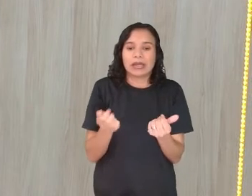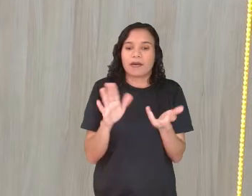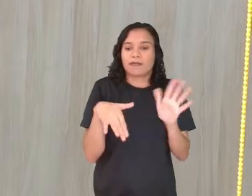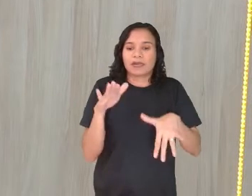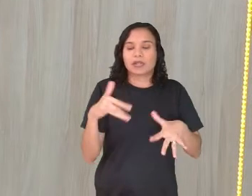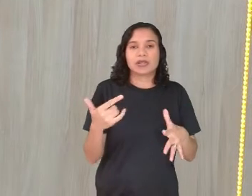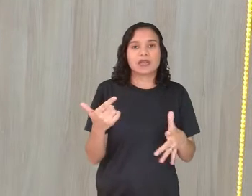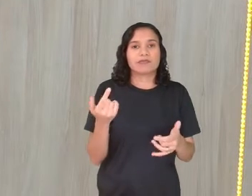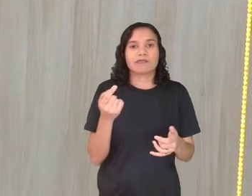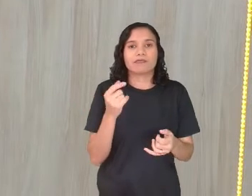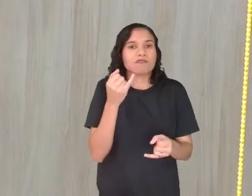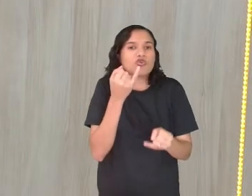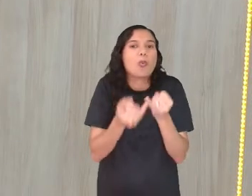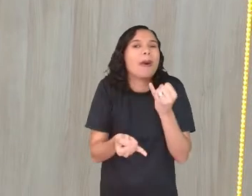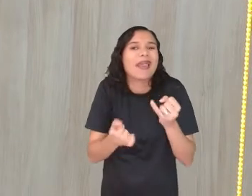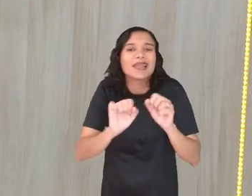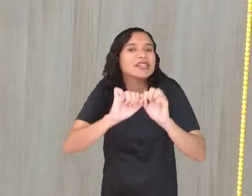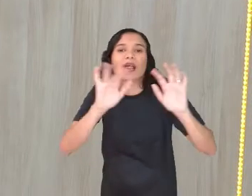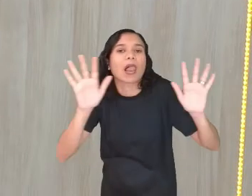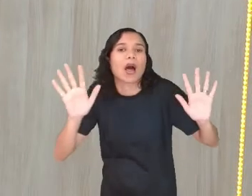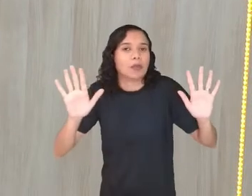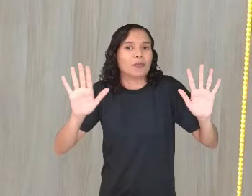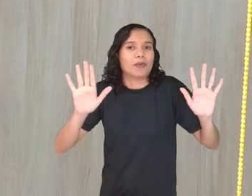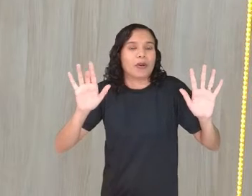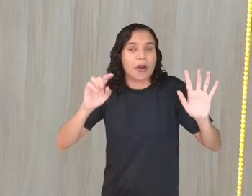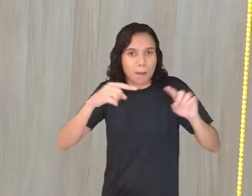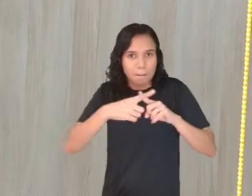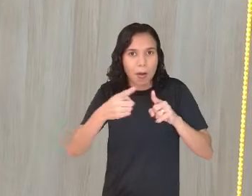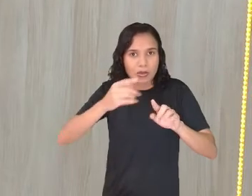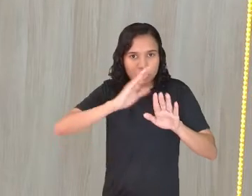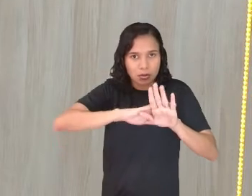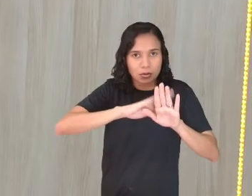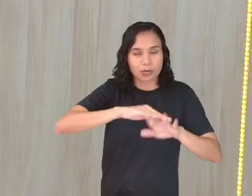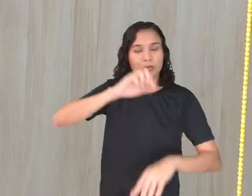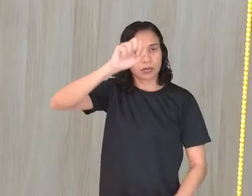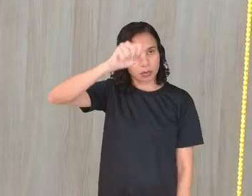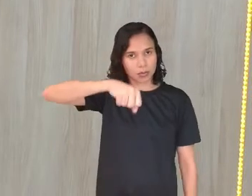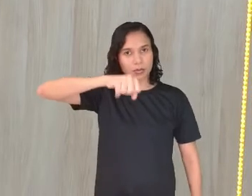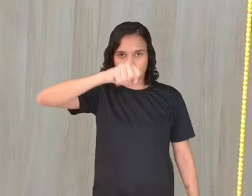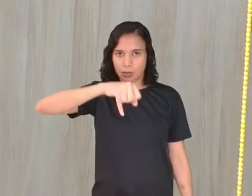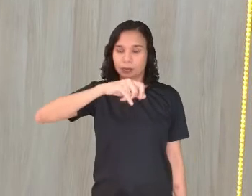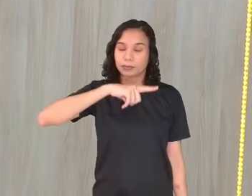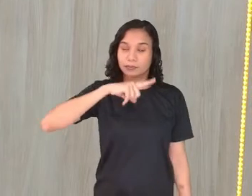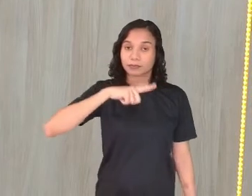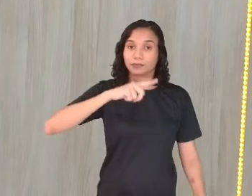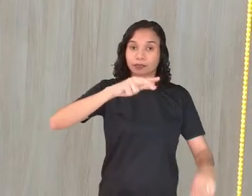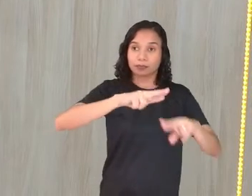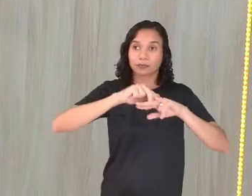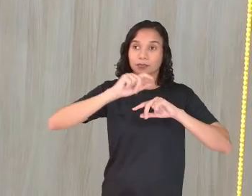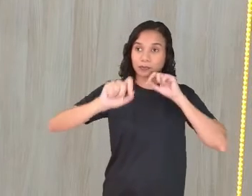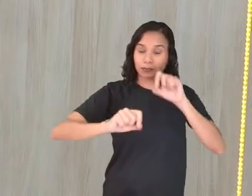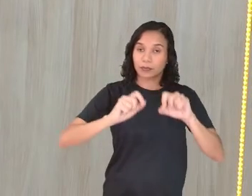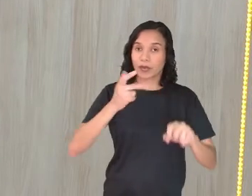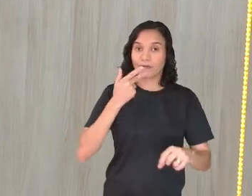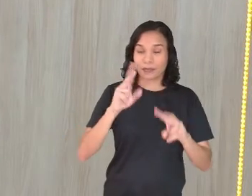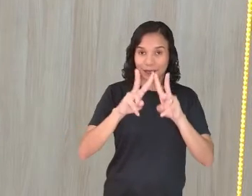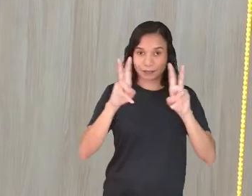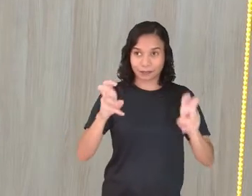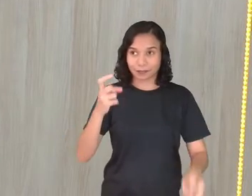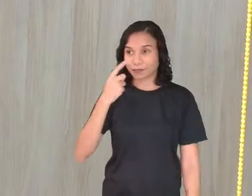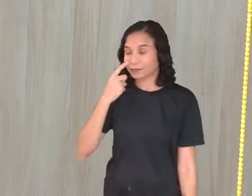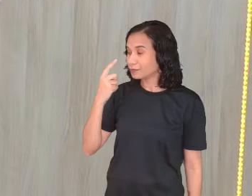vezes parece não estar muito claro, estampado. Mas existe sim, né, gente? E aí, falando sobre isso,